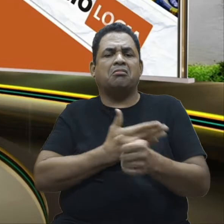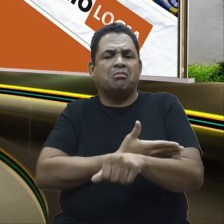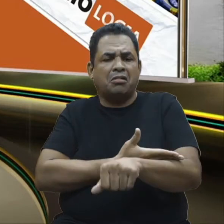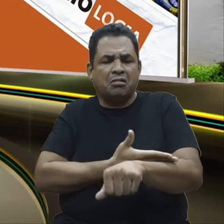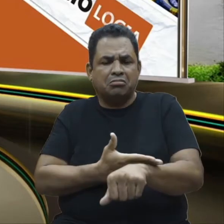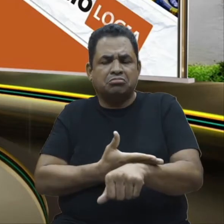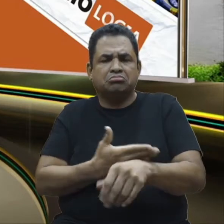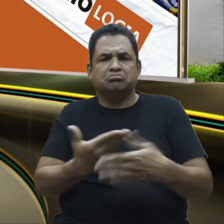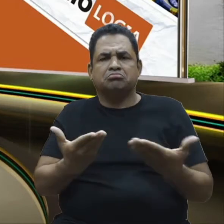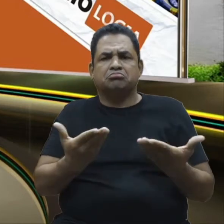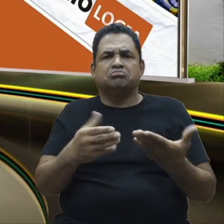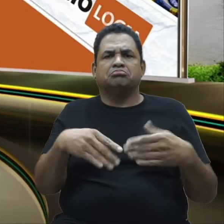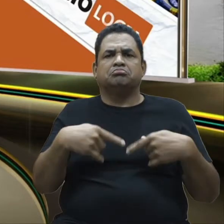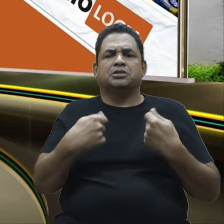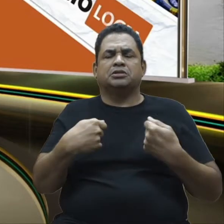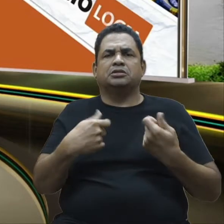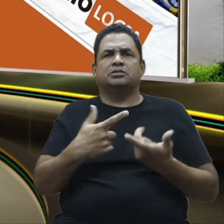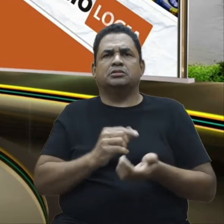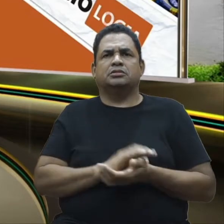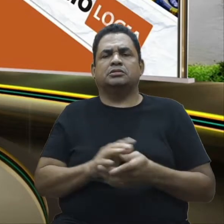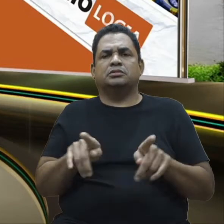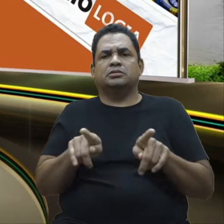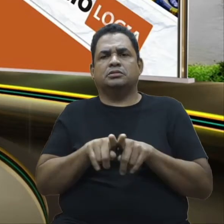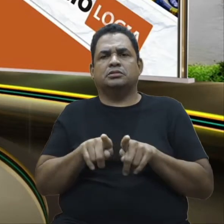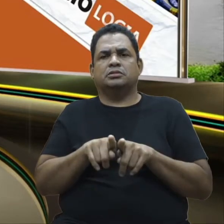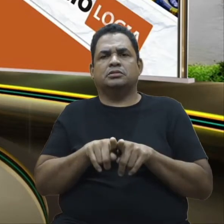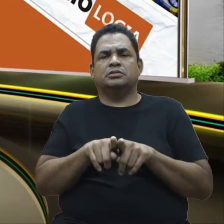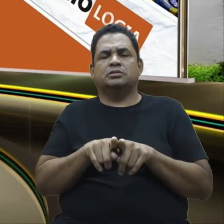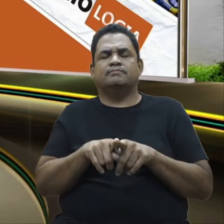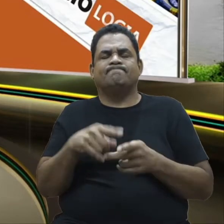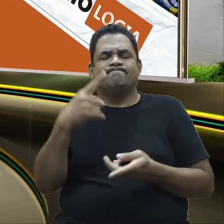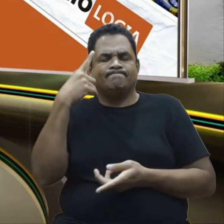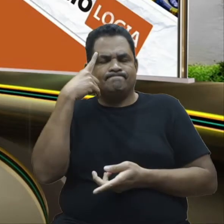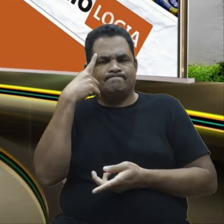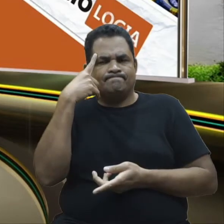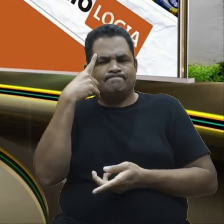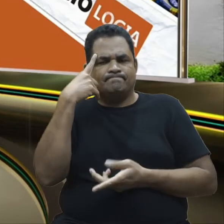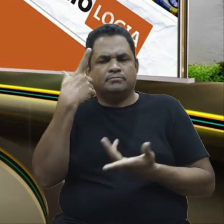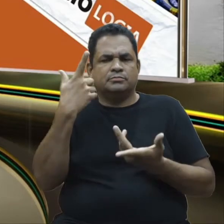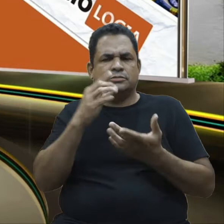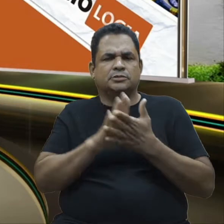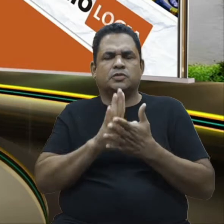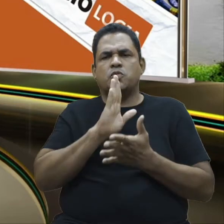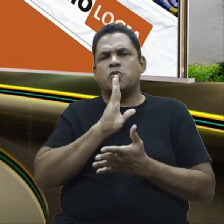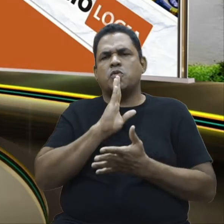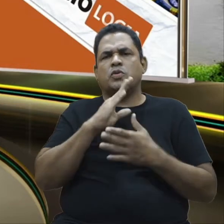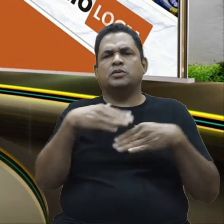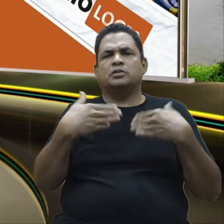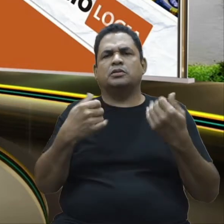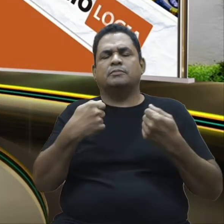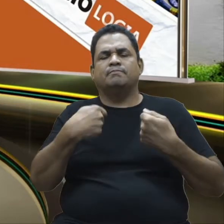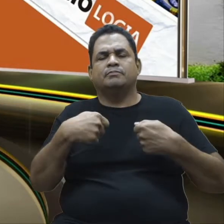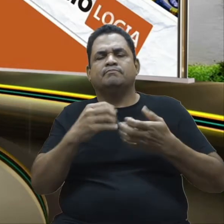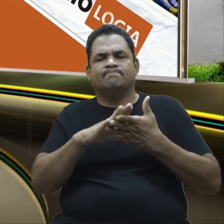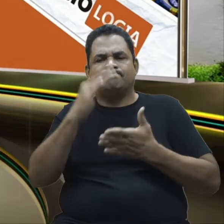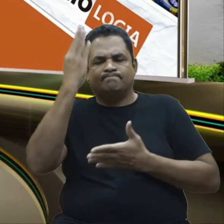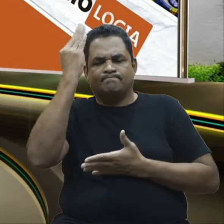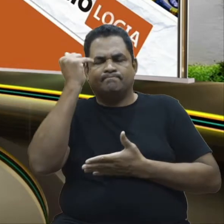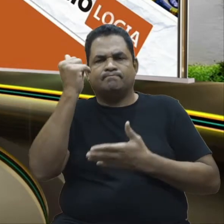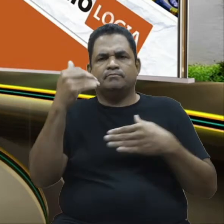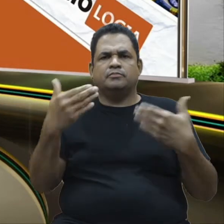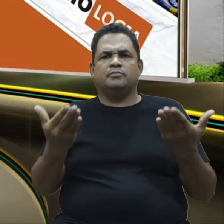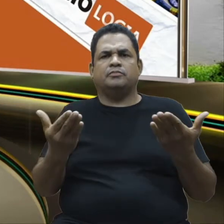porque precisa. E a mesma coisa a gente tem que pensar de certos conhecimentos. A gente precisa saber, mesmo